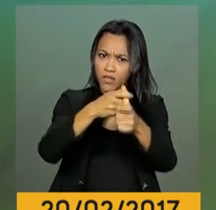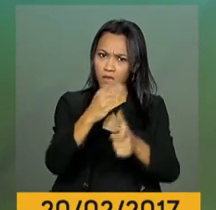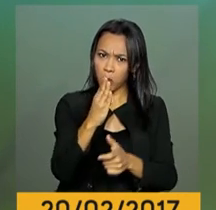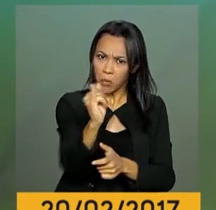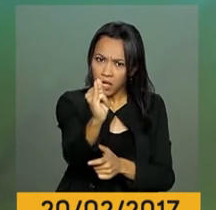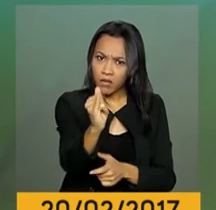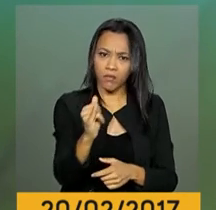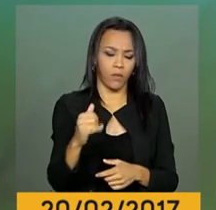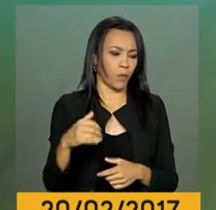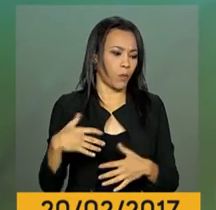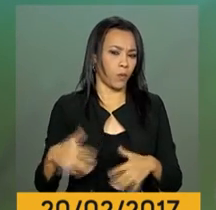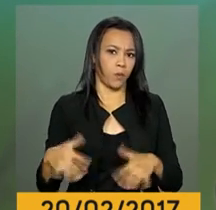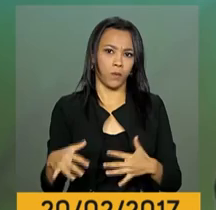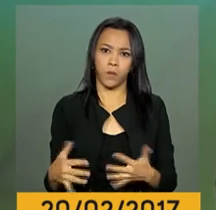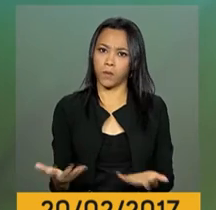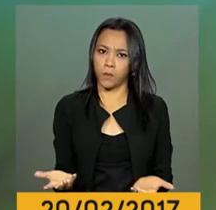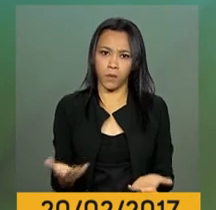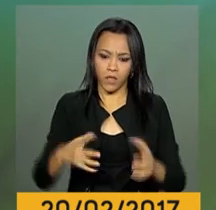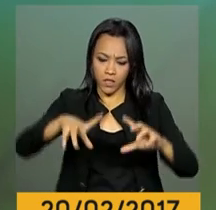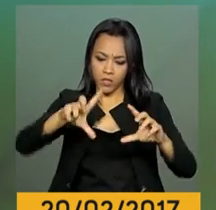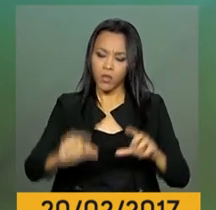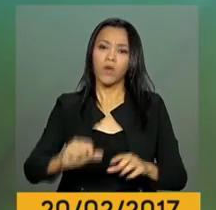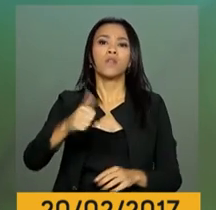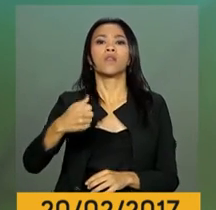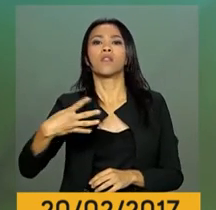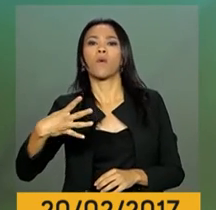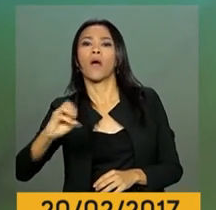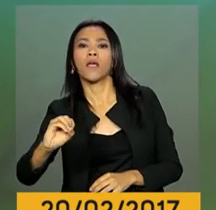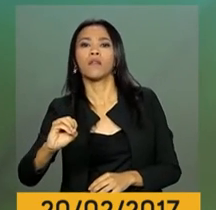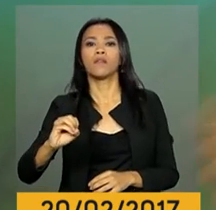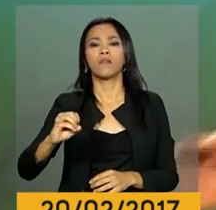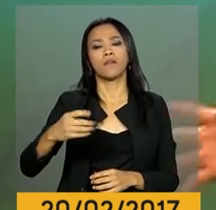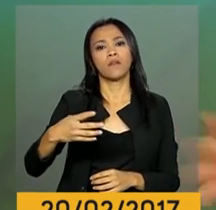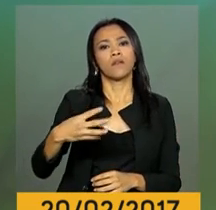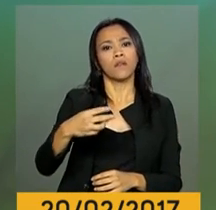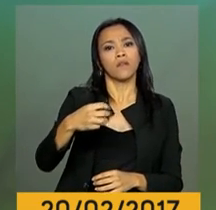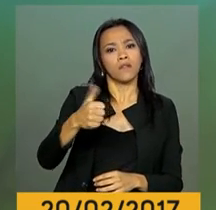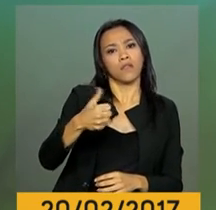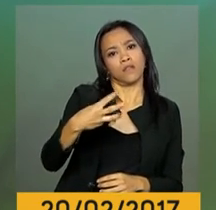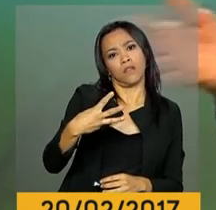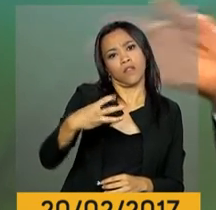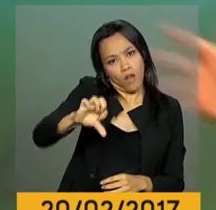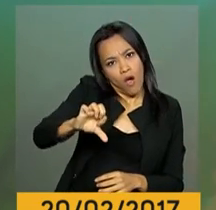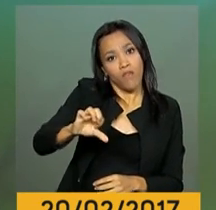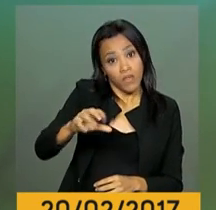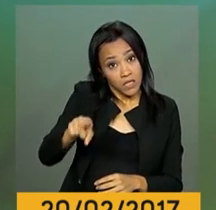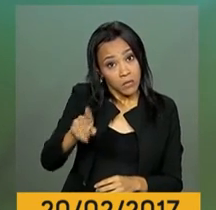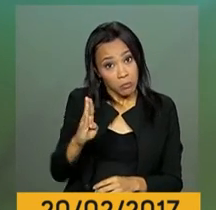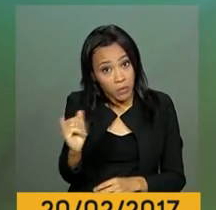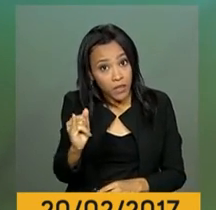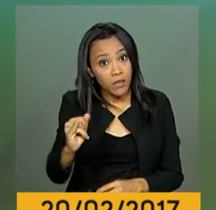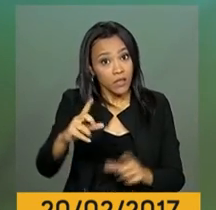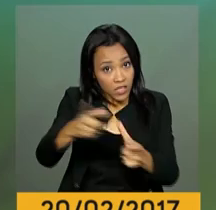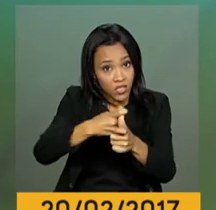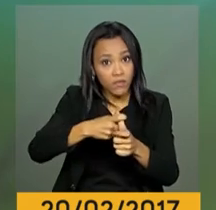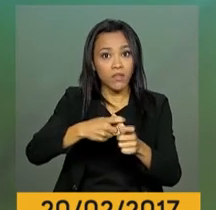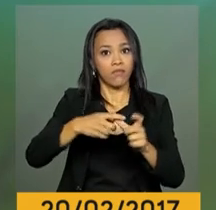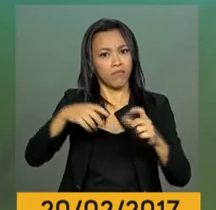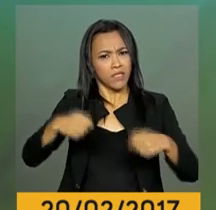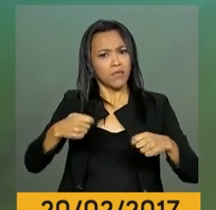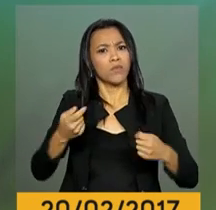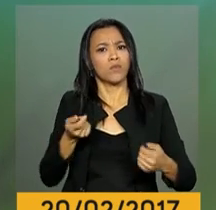preocupante, como o déficit deste ano, que caiu para 140, 139 bilhões, também é preocupante. Nós temos que combatê-lo. Então, para